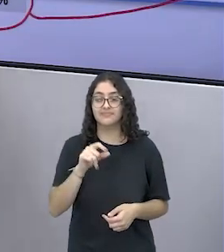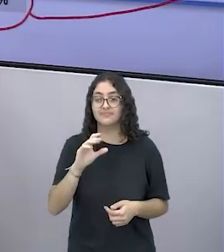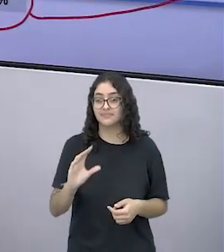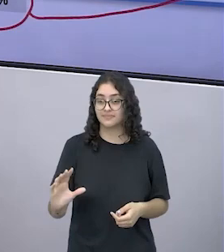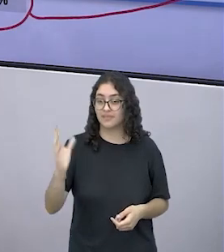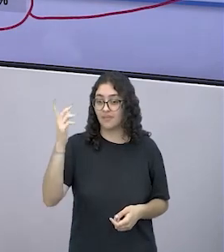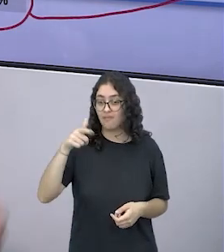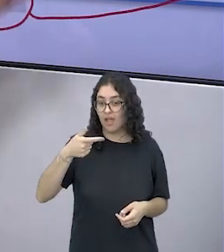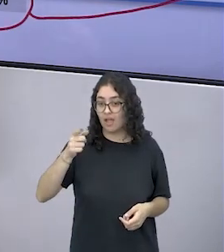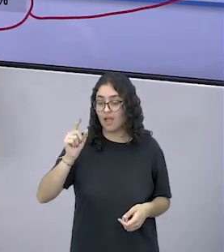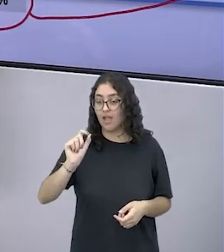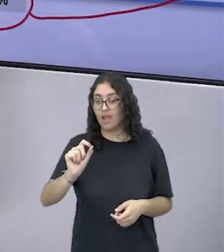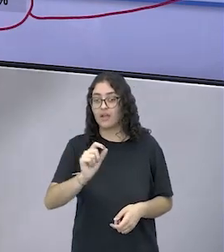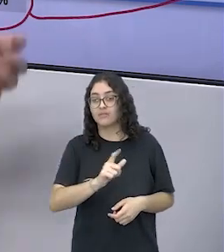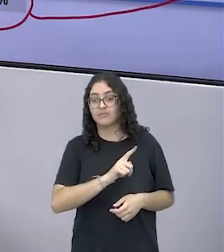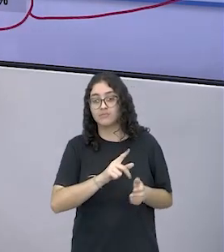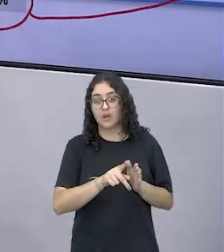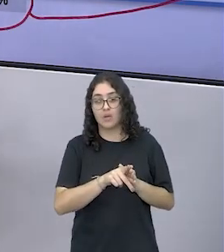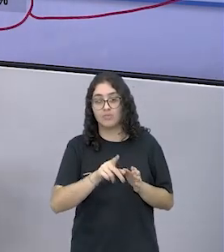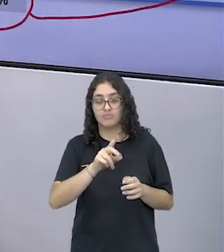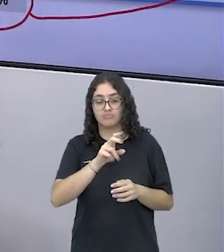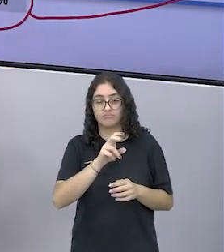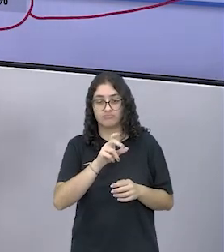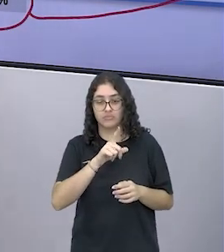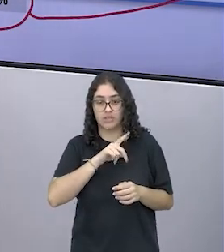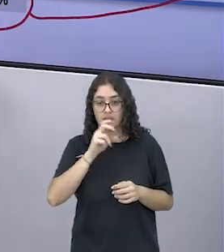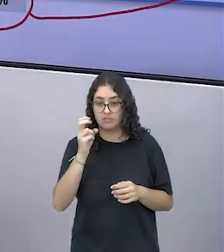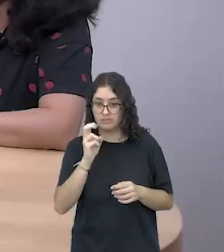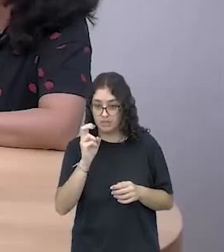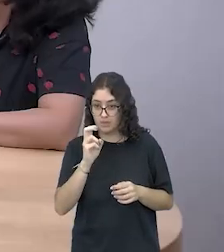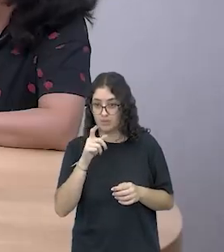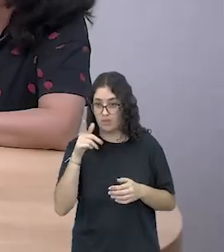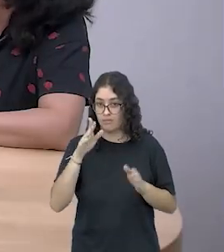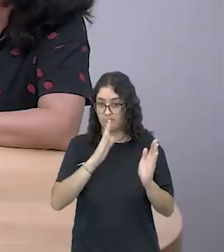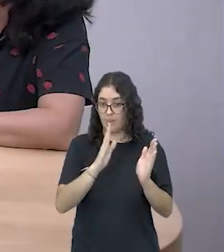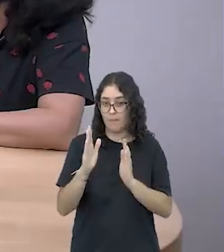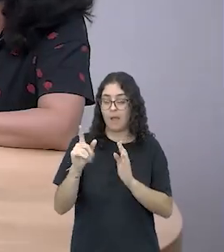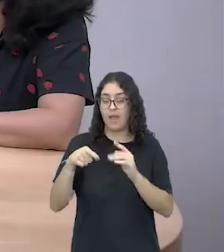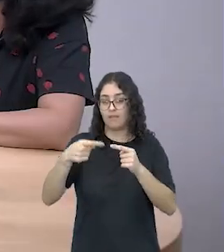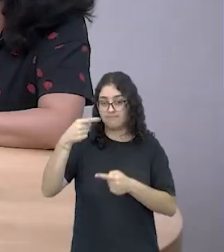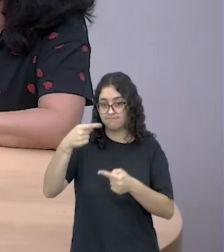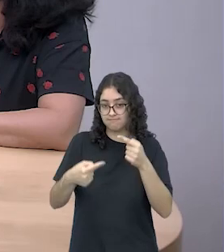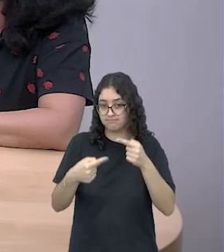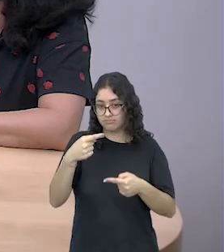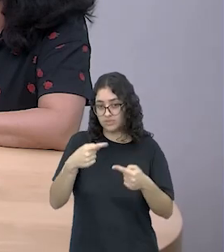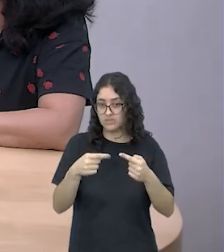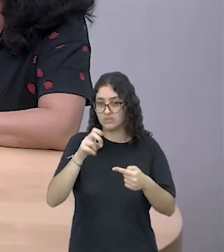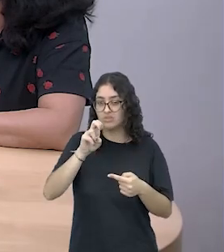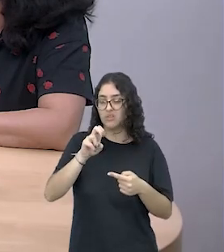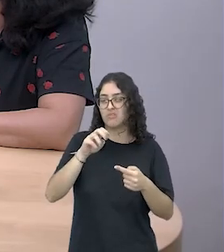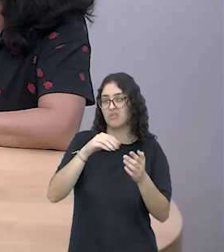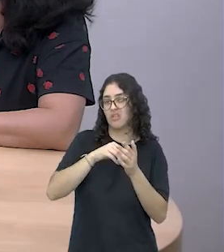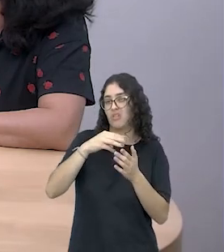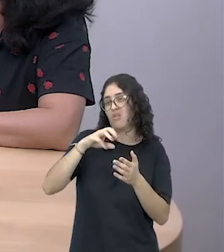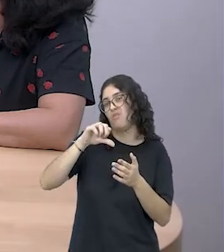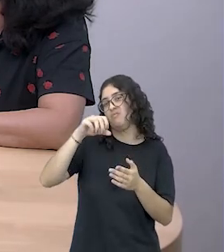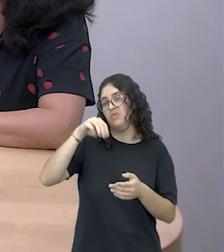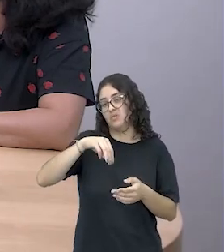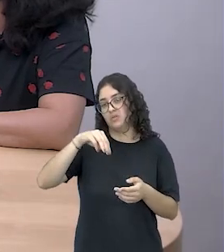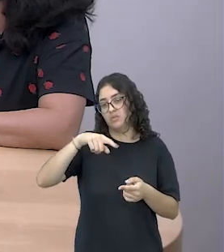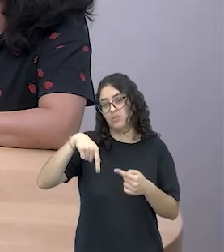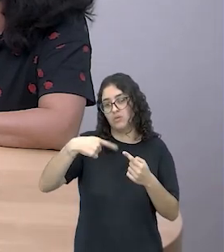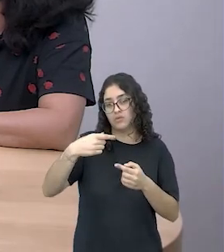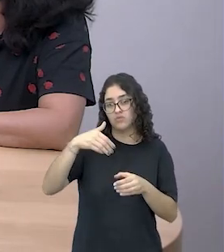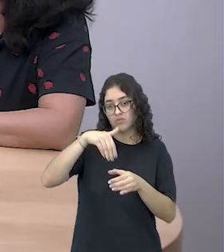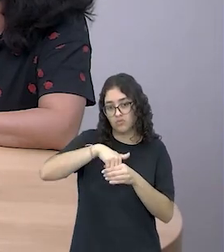para o quinto passo, que é uma discussão, novamente, 5 a 10 minutos, e novamente vai para uma votação,